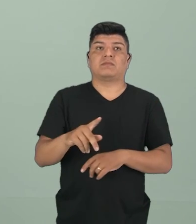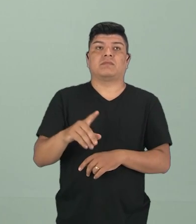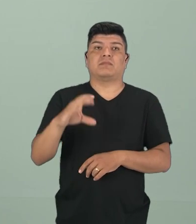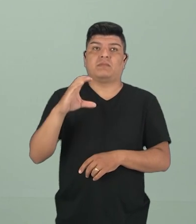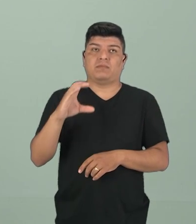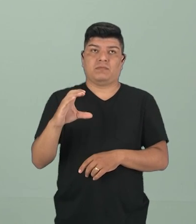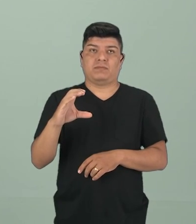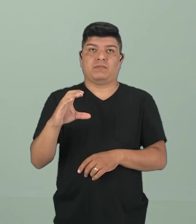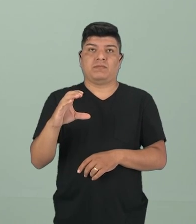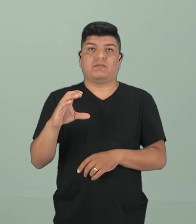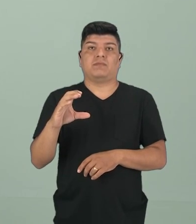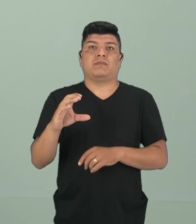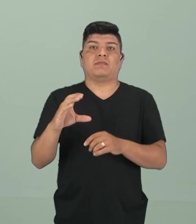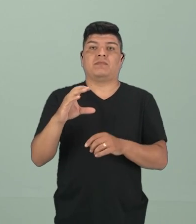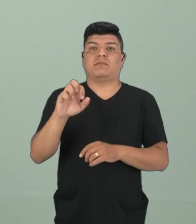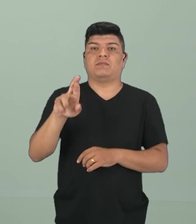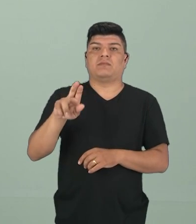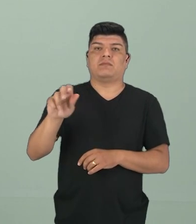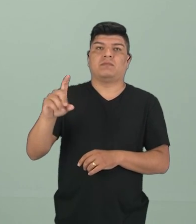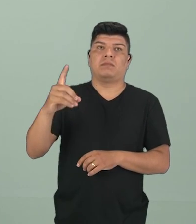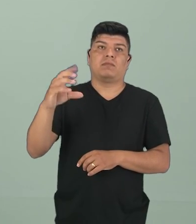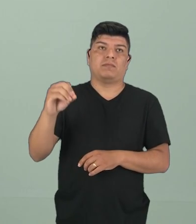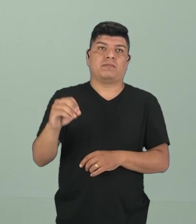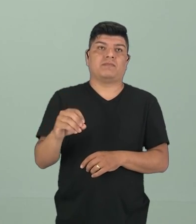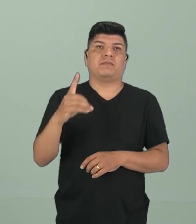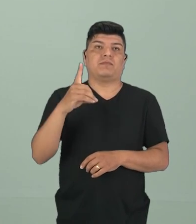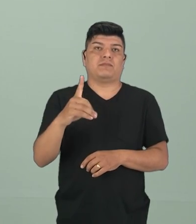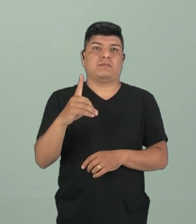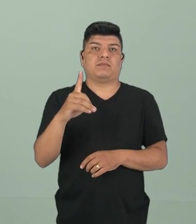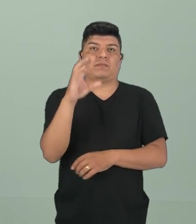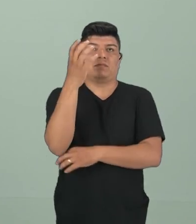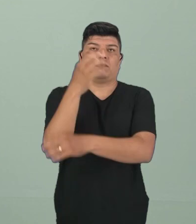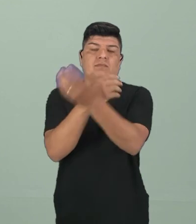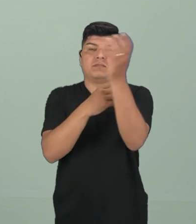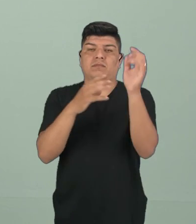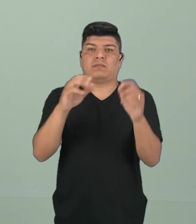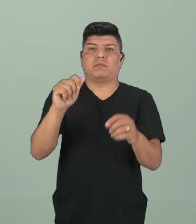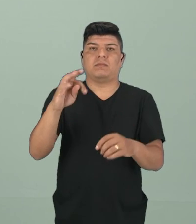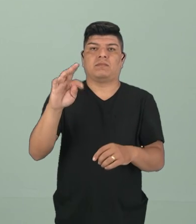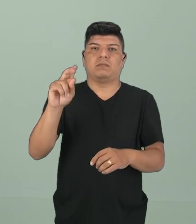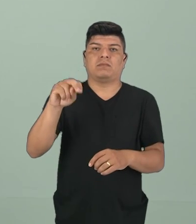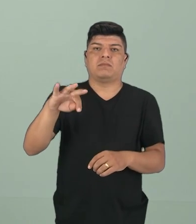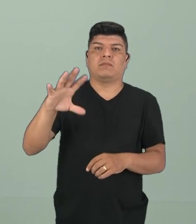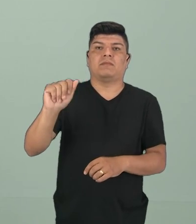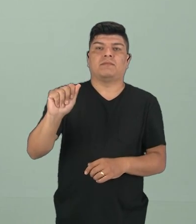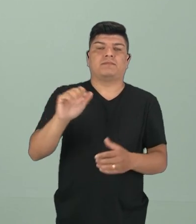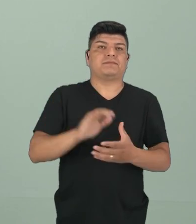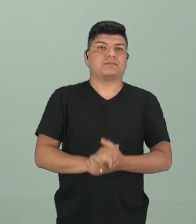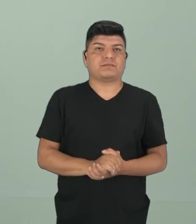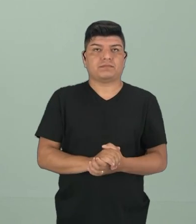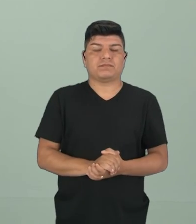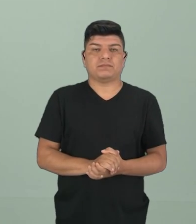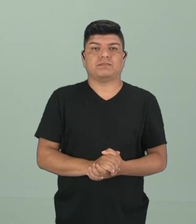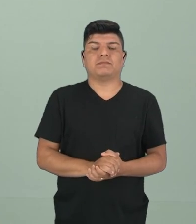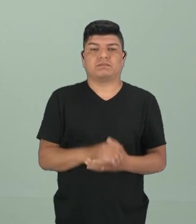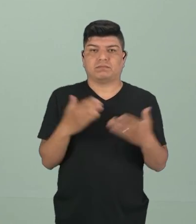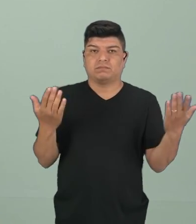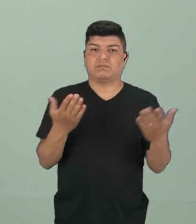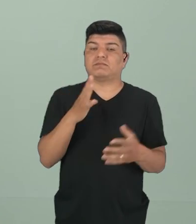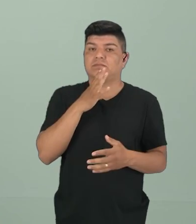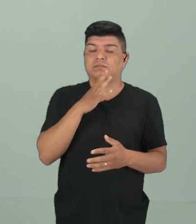alternativa C ao bioma do Cerrado e a alternativa D à Mata Atlântica. Bom, agora que você já conhece o